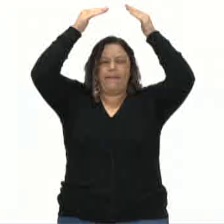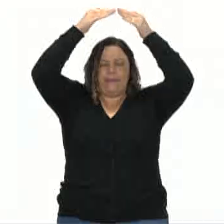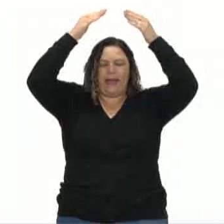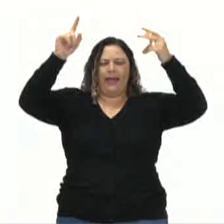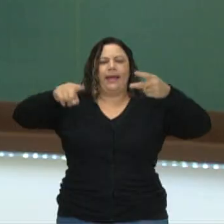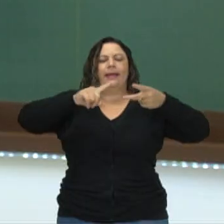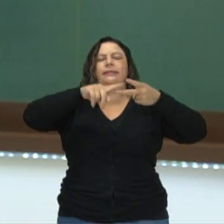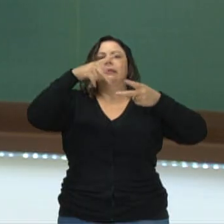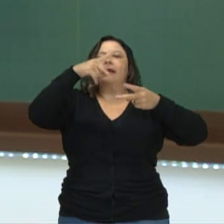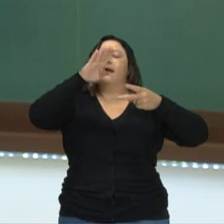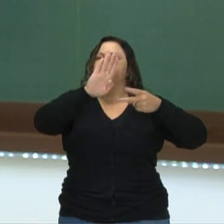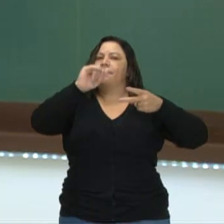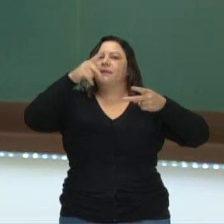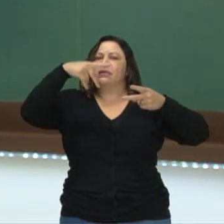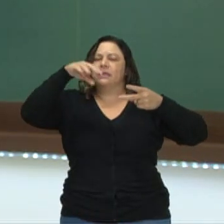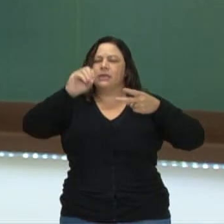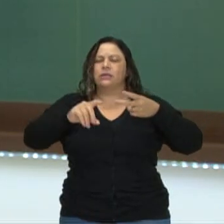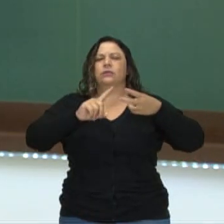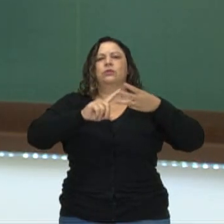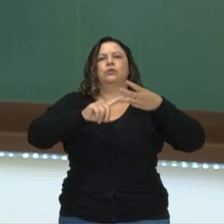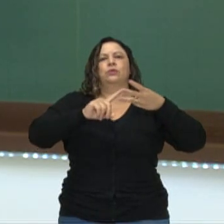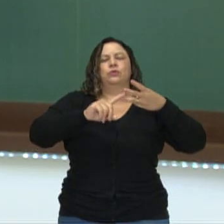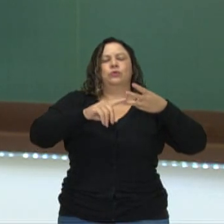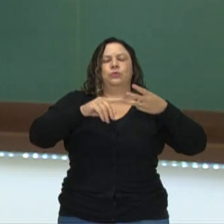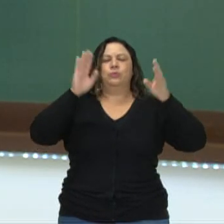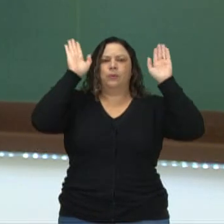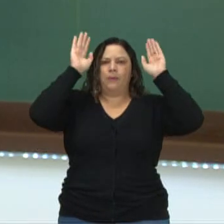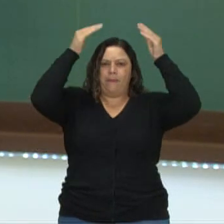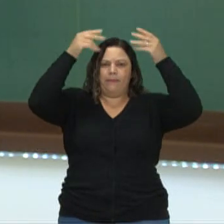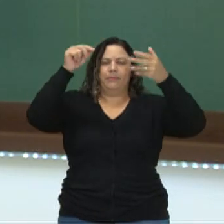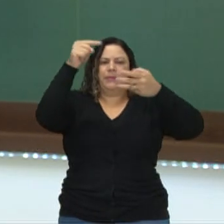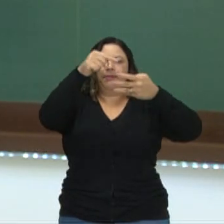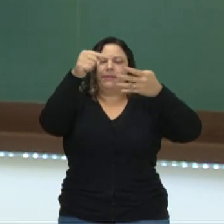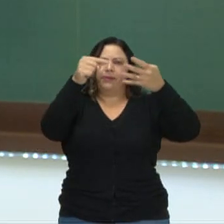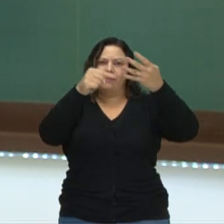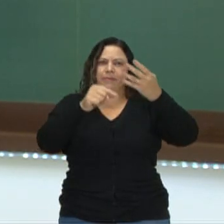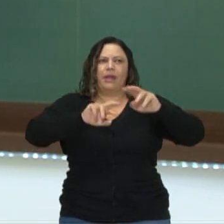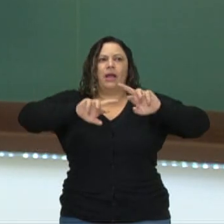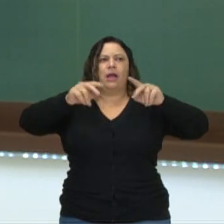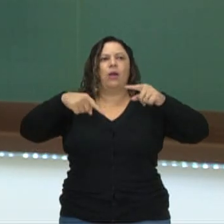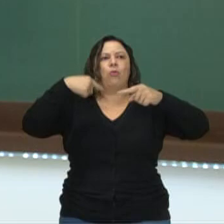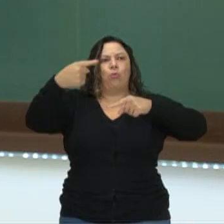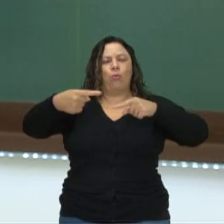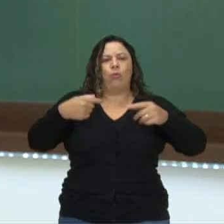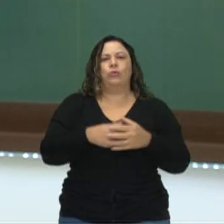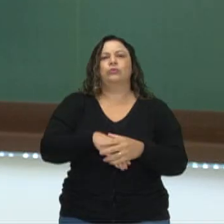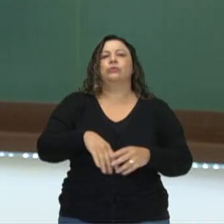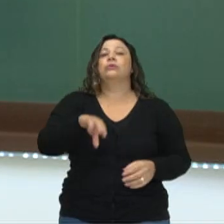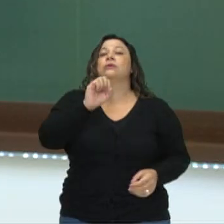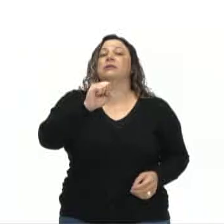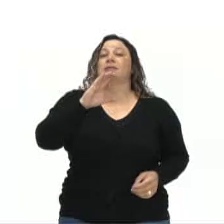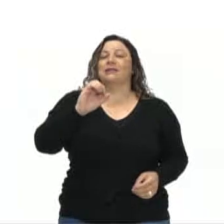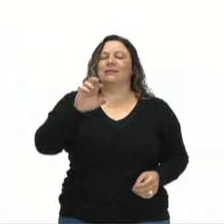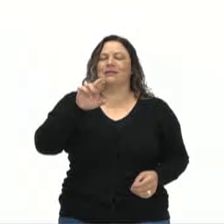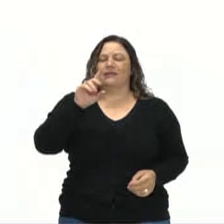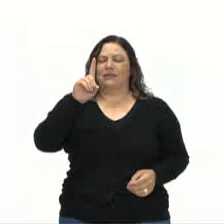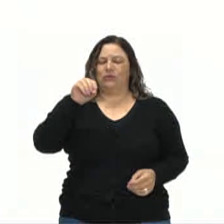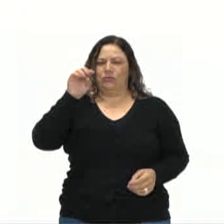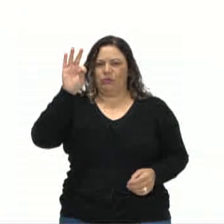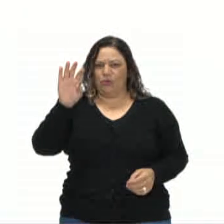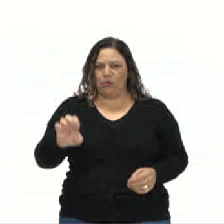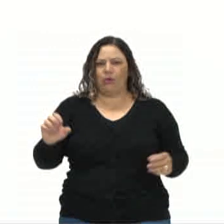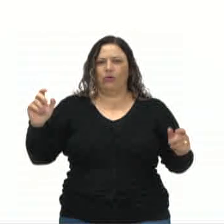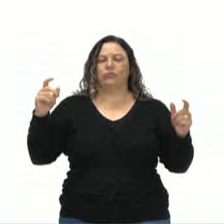e papa. O clero regular era formado por sacerdotes, monges que viviam